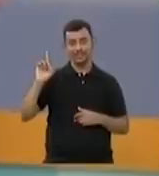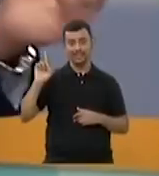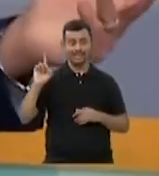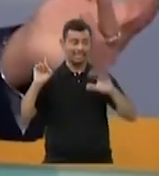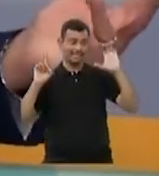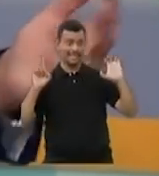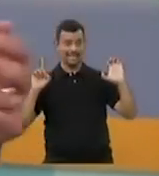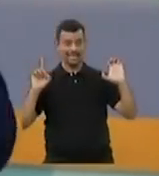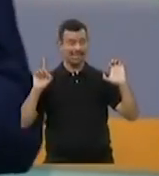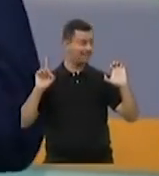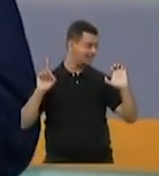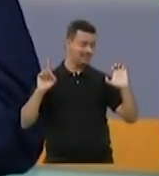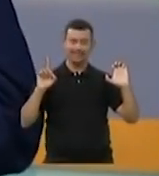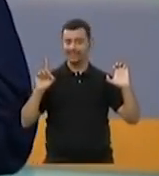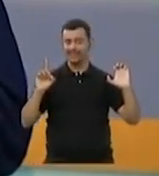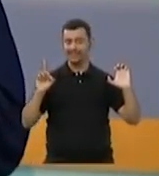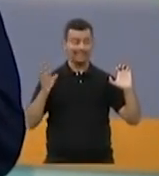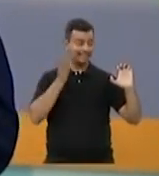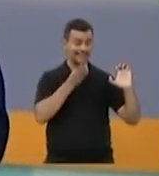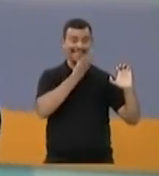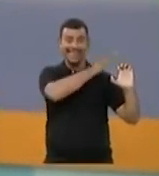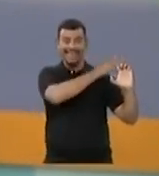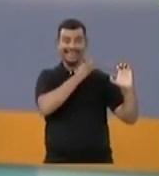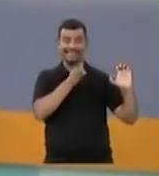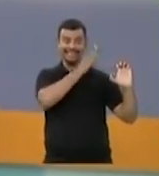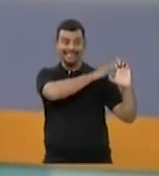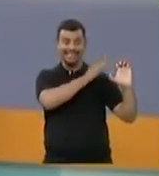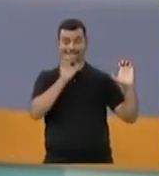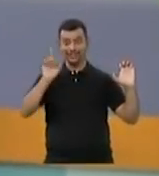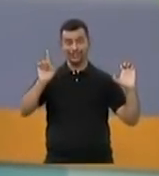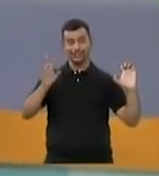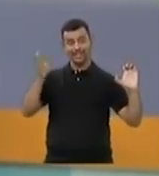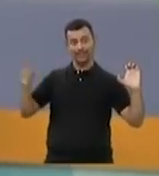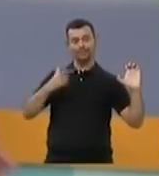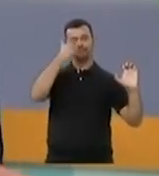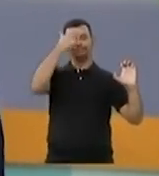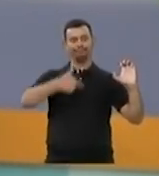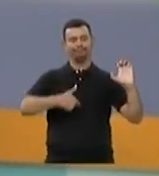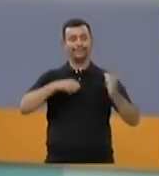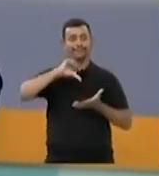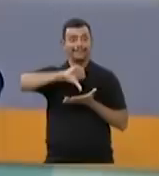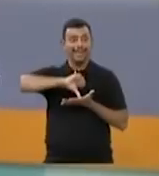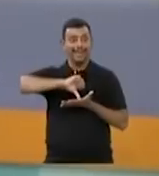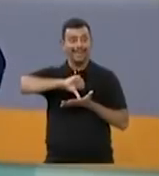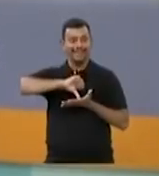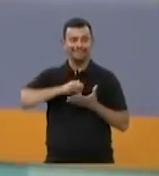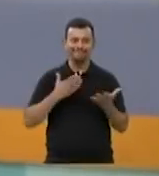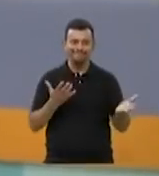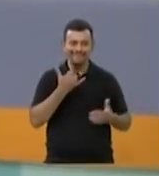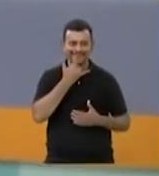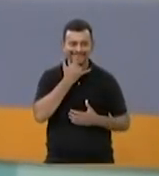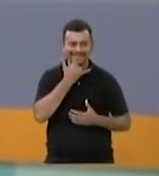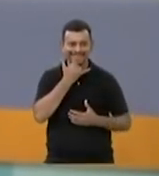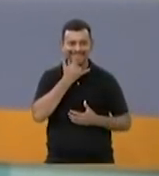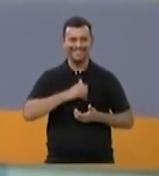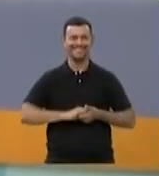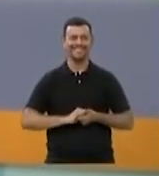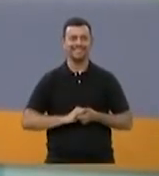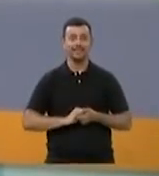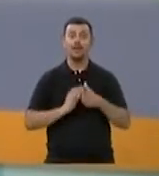e esquerda mas eu estou descer a pergunta ao golos é